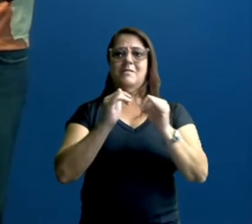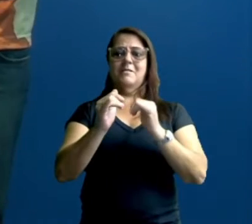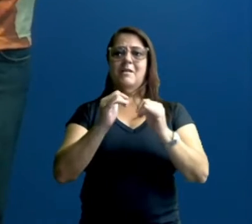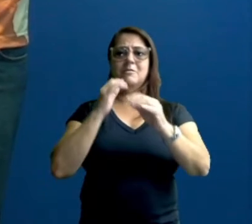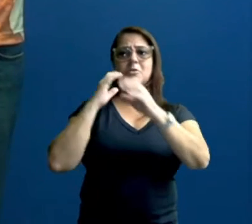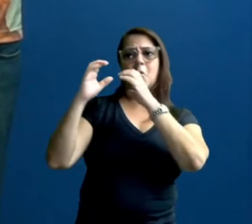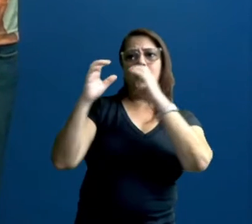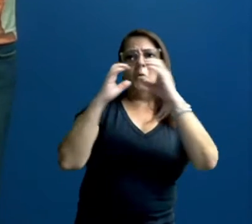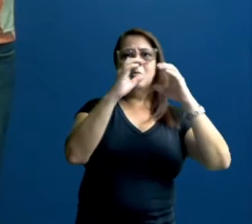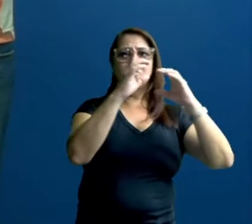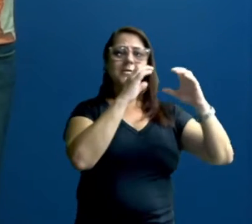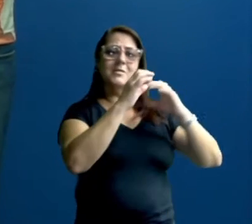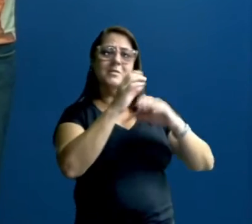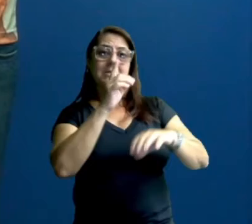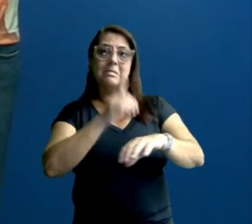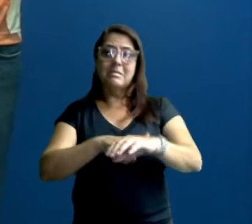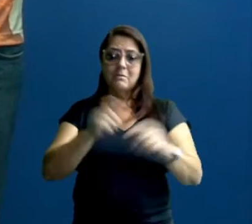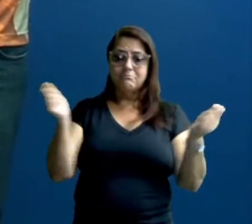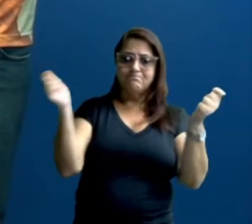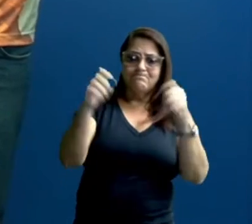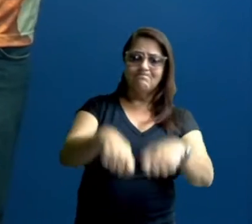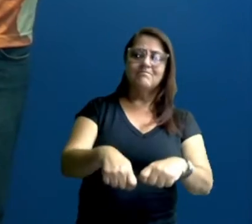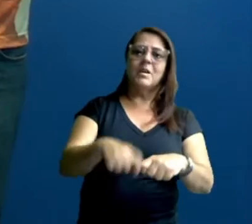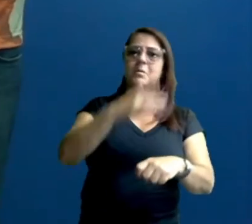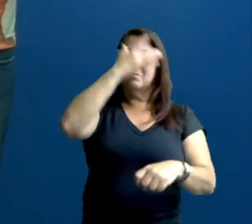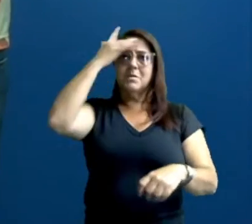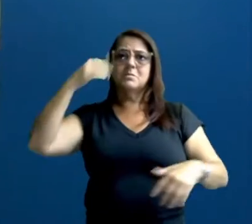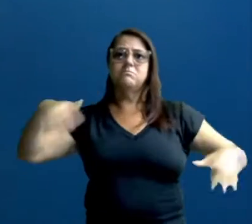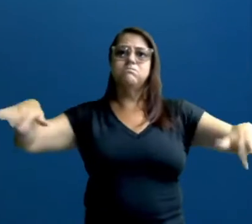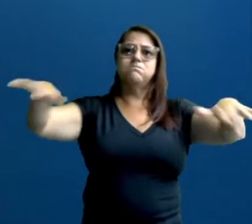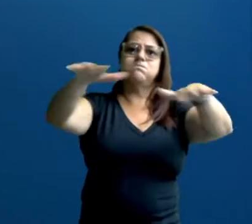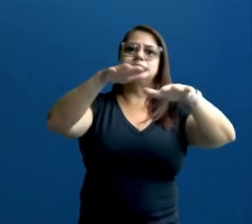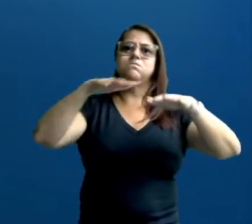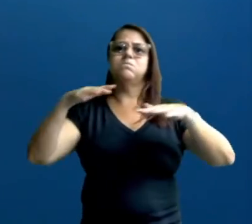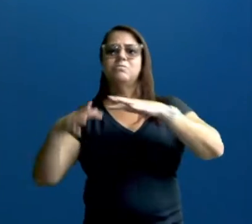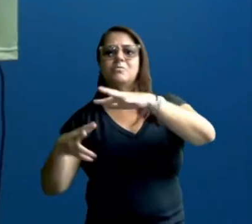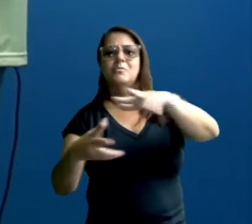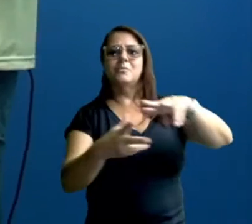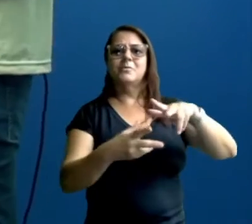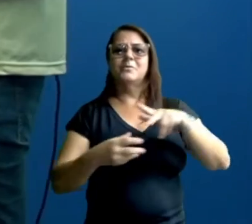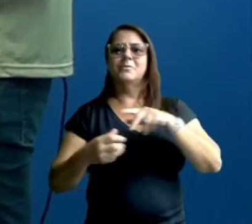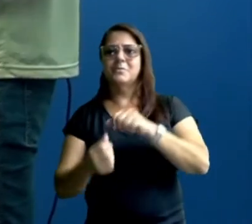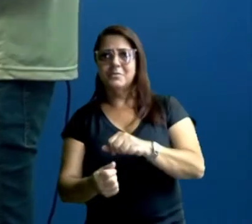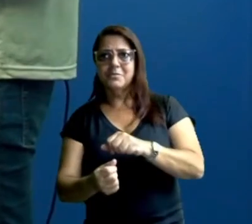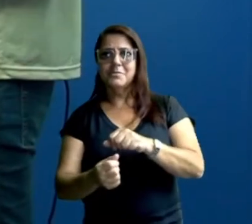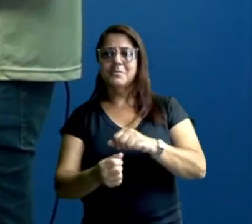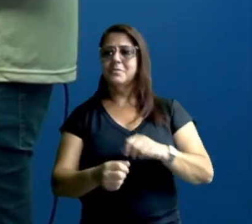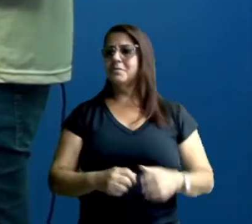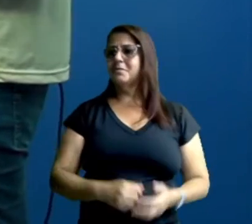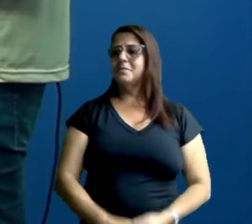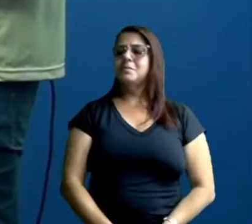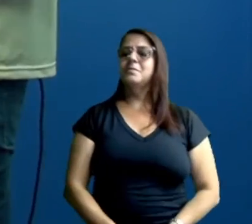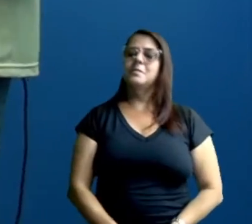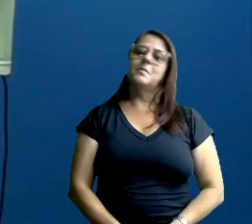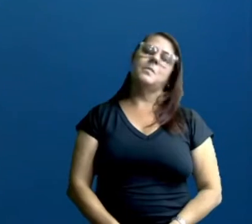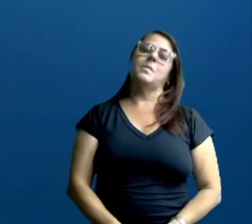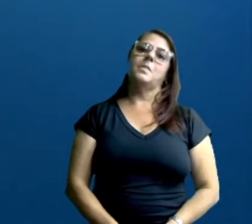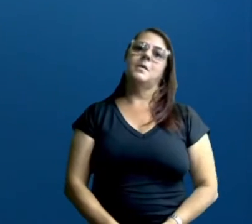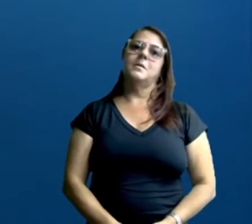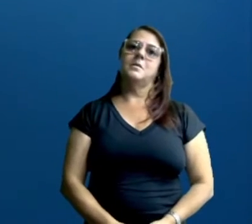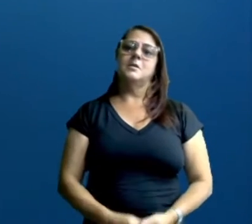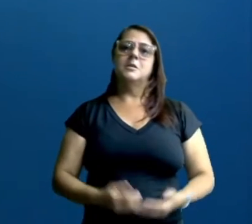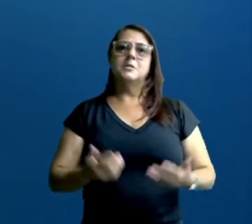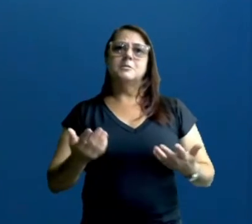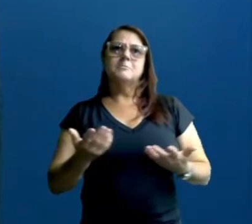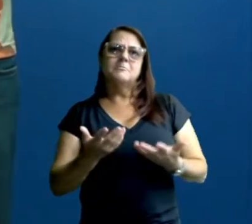se comunicar em tempo real com várias pessoas ao longo de todo o planeta, tá certo? De todo o universo. Se a